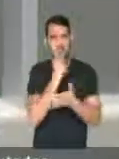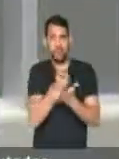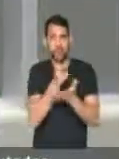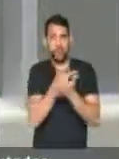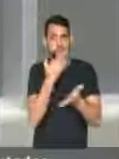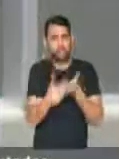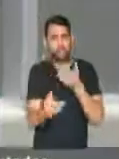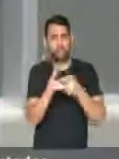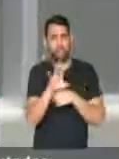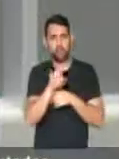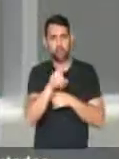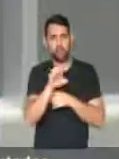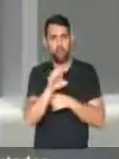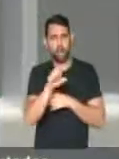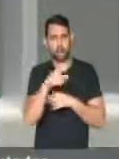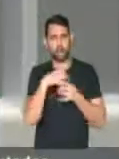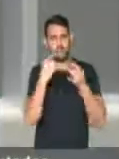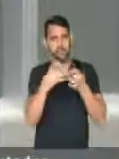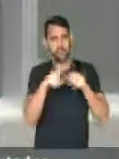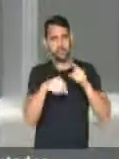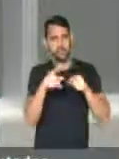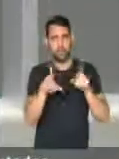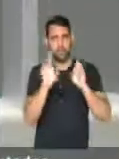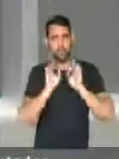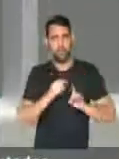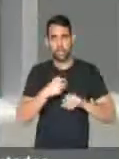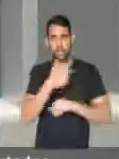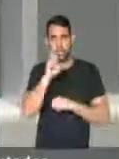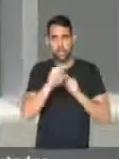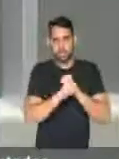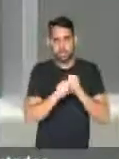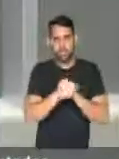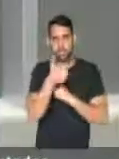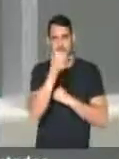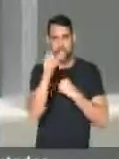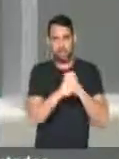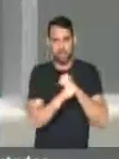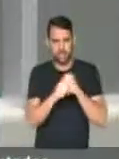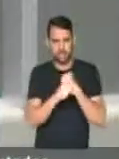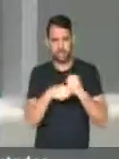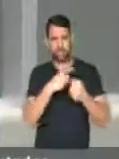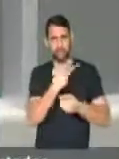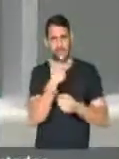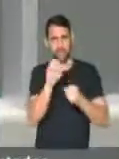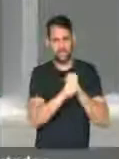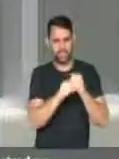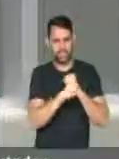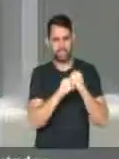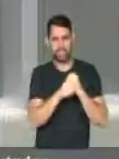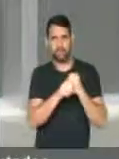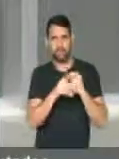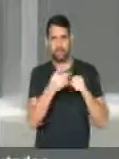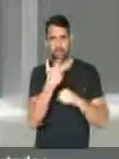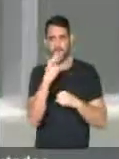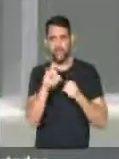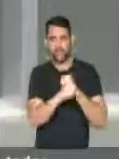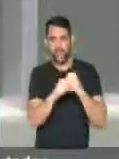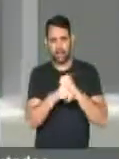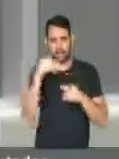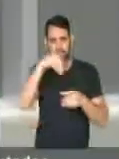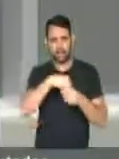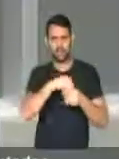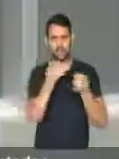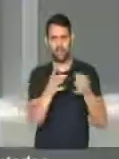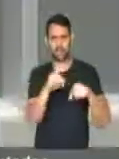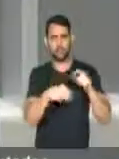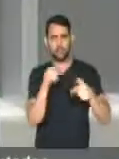podem perder seus boxes é direito adquirido já são 15 anos e 67 anos 20 anos têm diferentes com 30 anos